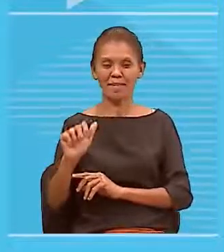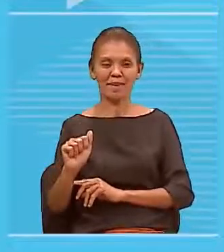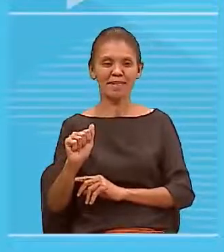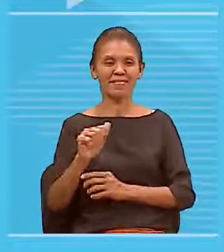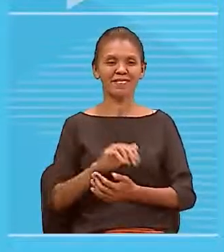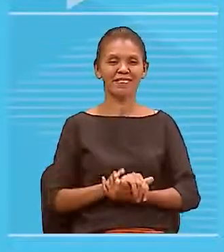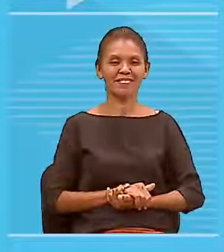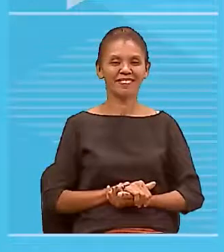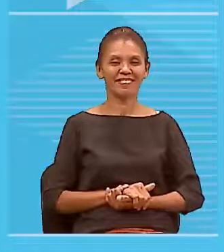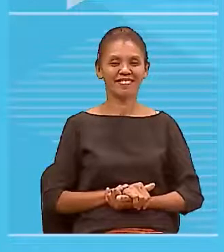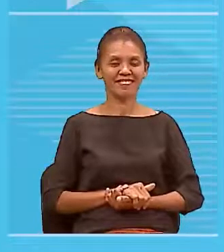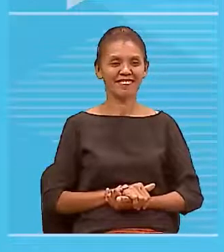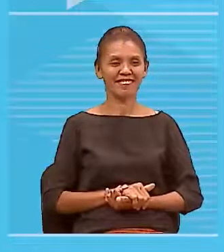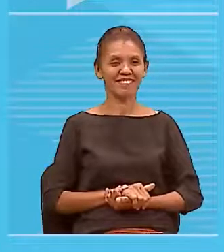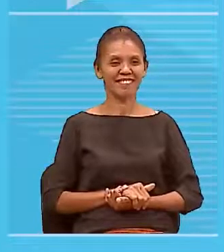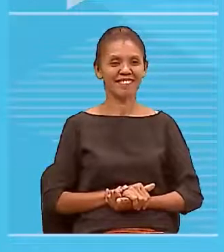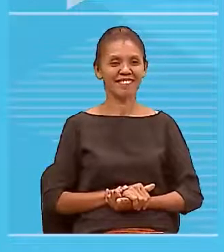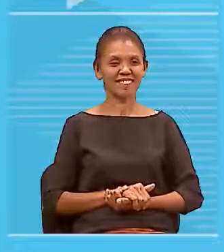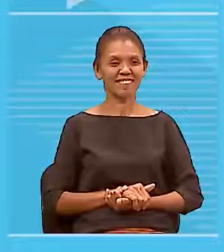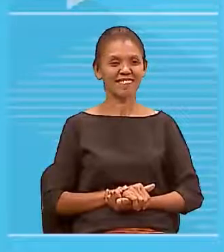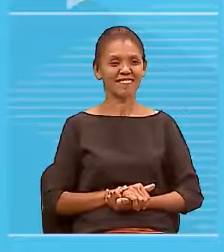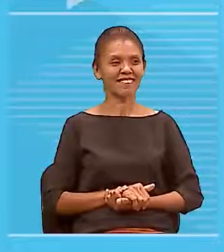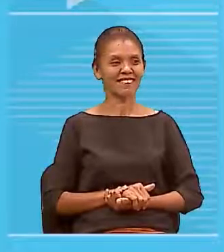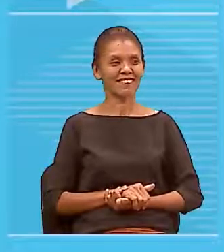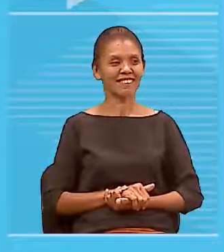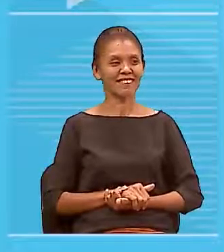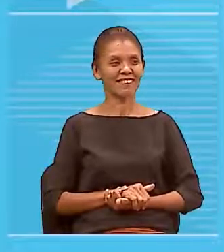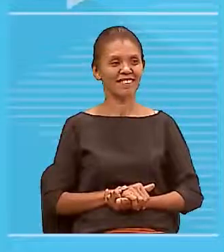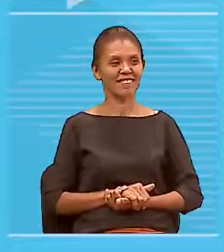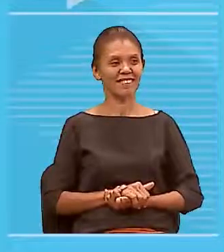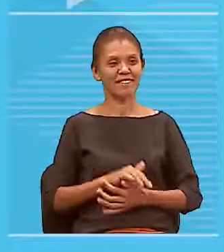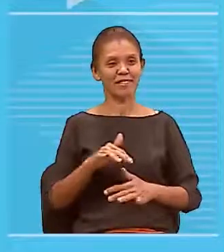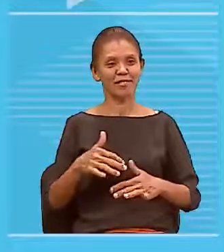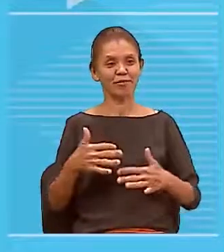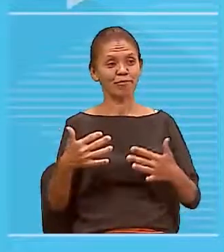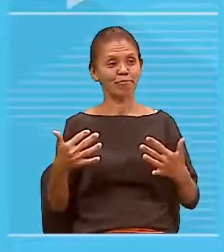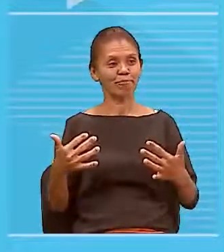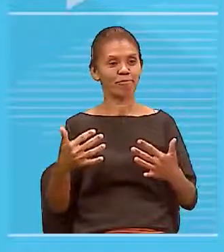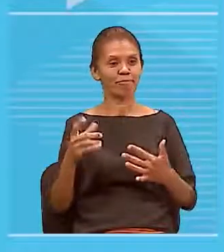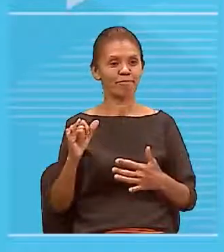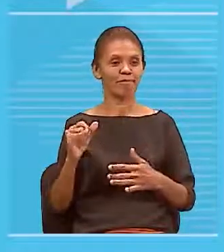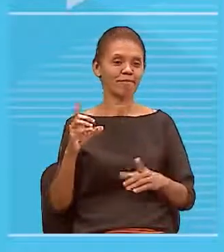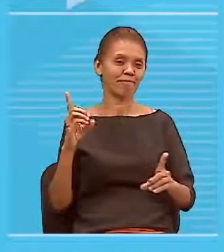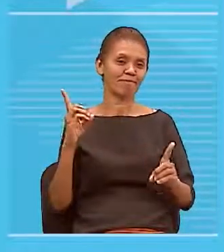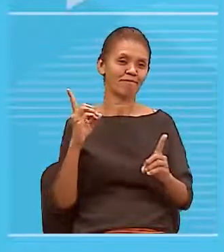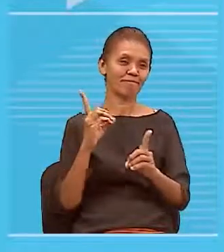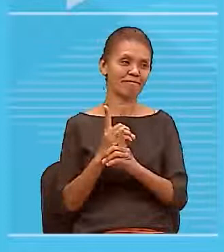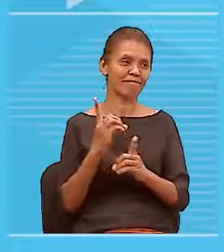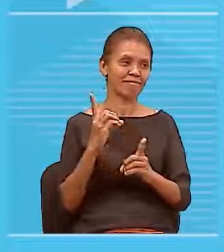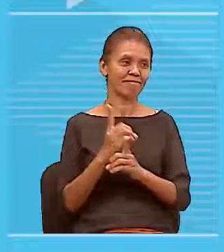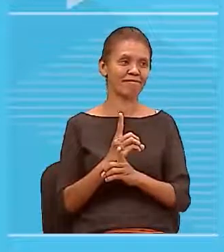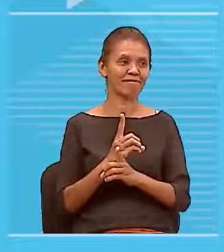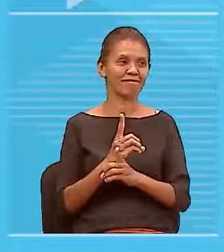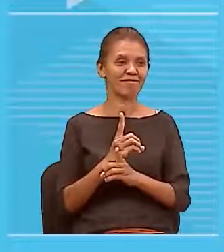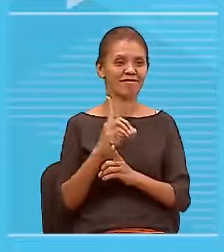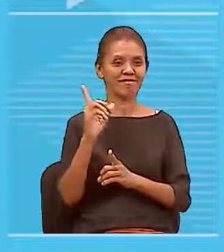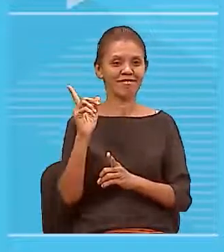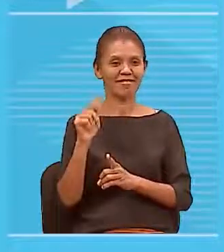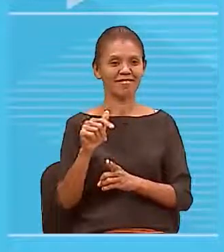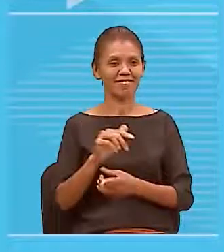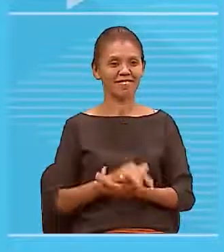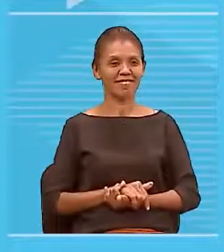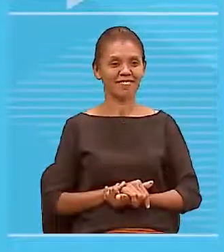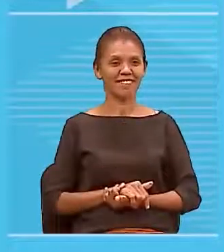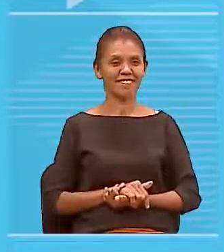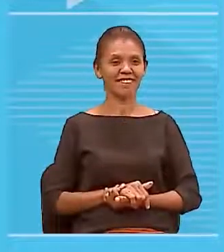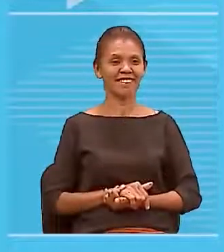bichinho. Coitado. Então, se eu quiser achar um peba, a Adriana... Ó, o Jack disse assim, no solo. Muito chique, né,